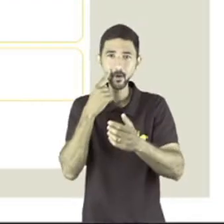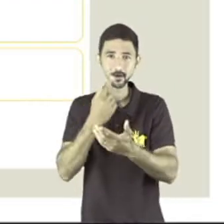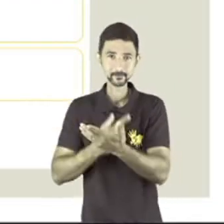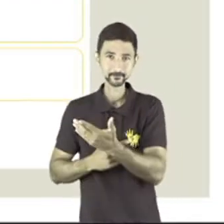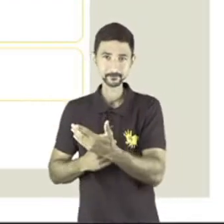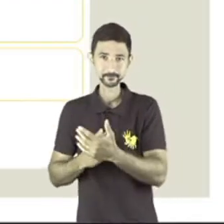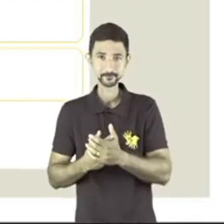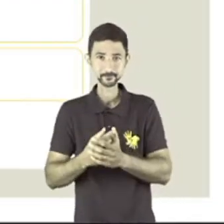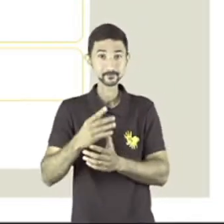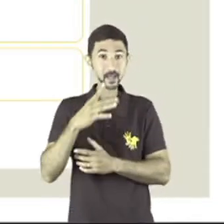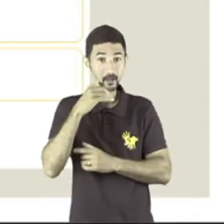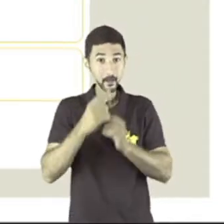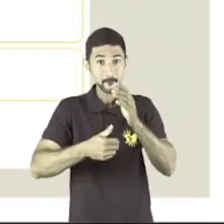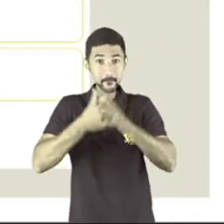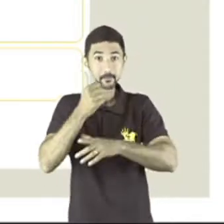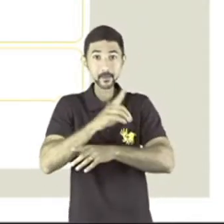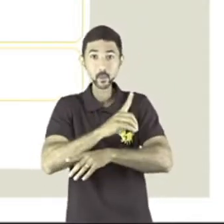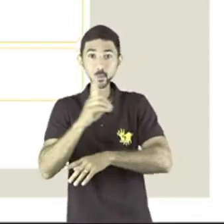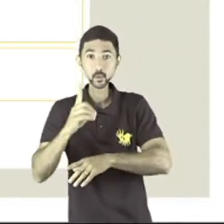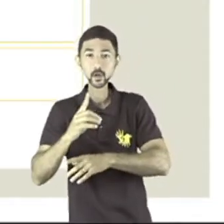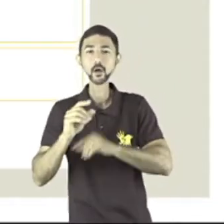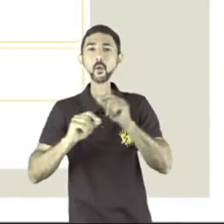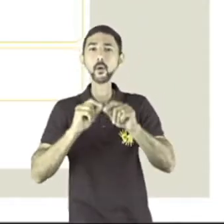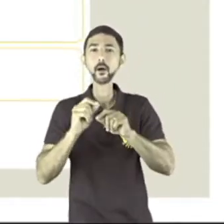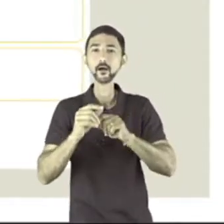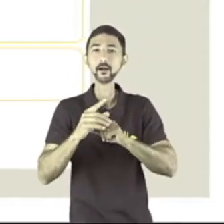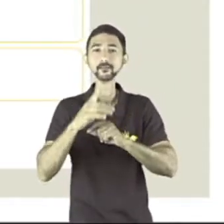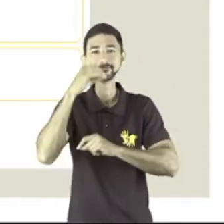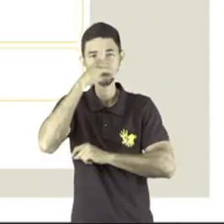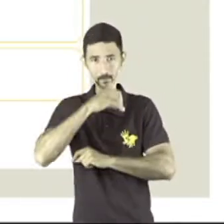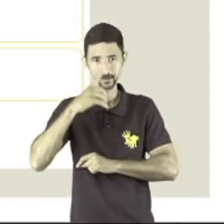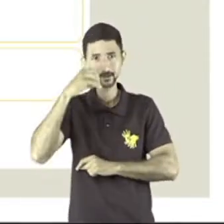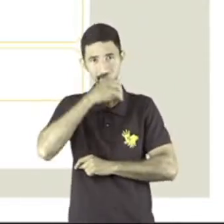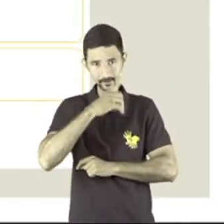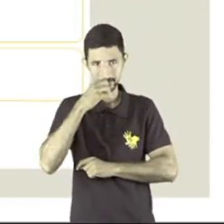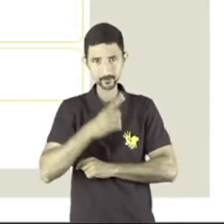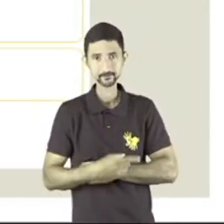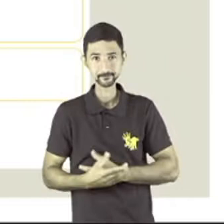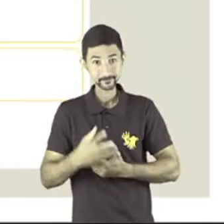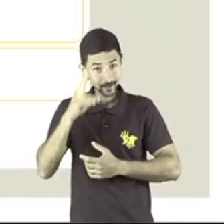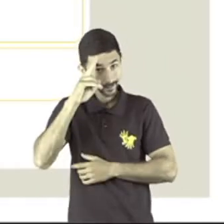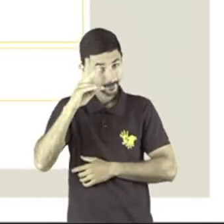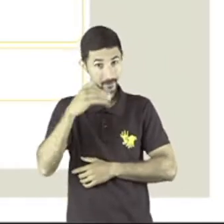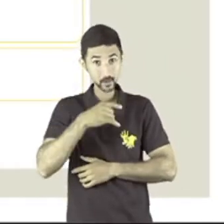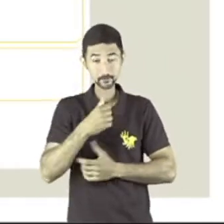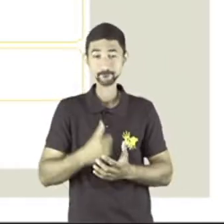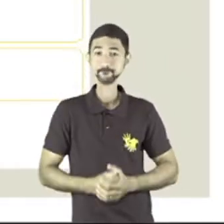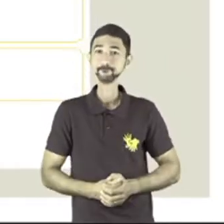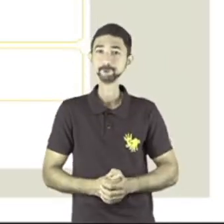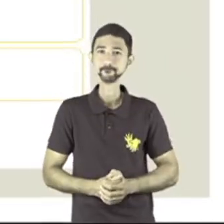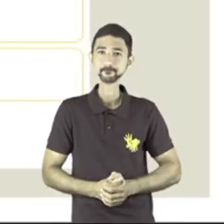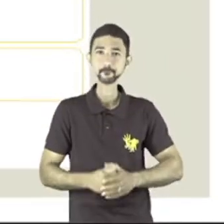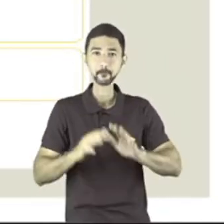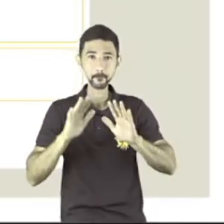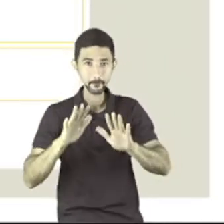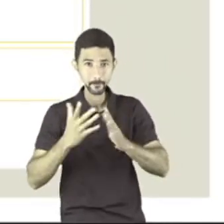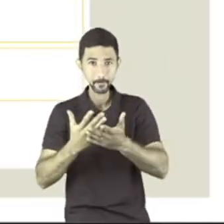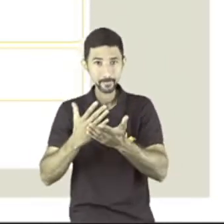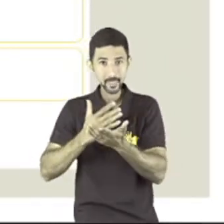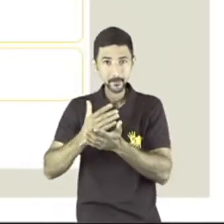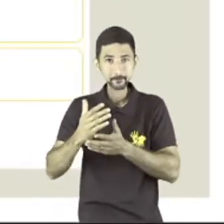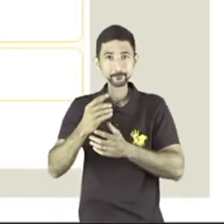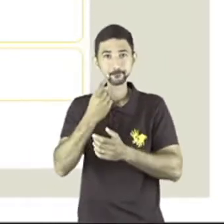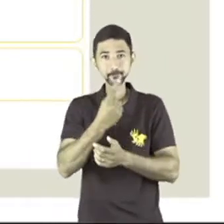Ó, todo mundo sabe que o primeiro dia da semana é o domingo, tá certo? Se não sabe, é bom lembrar. E aí, crianças, eu quero que